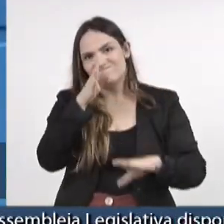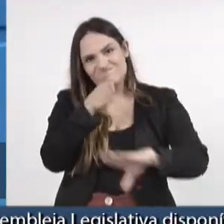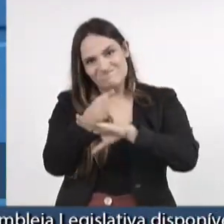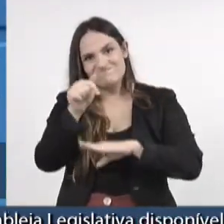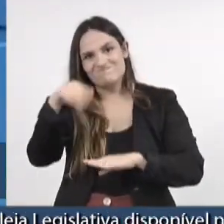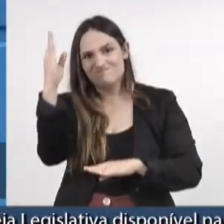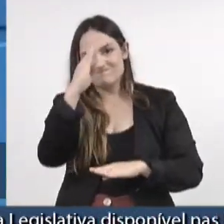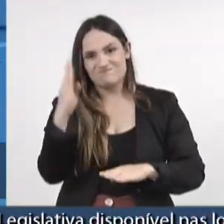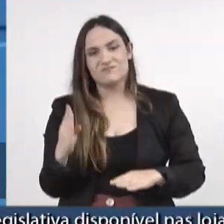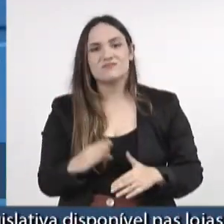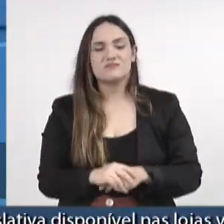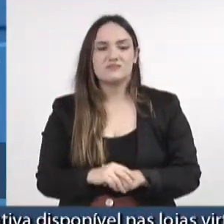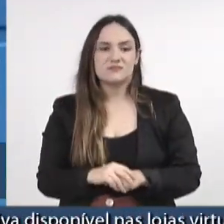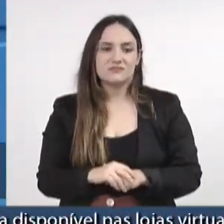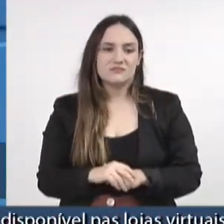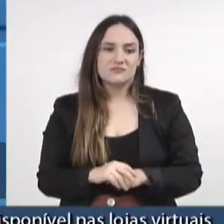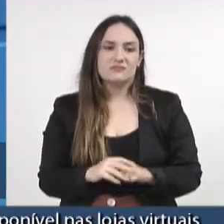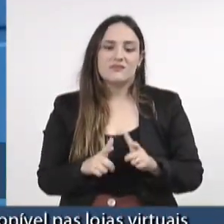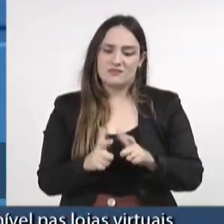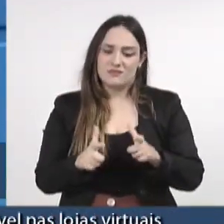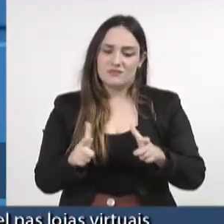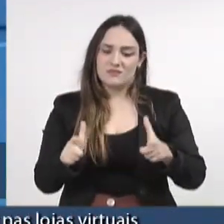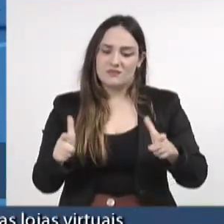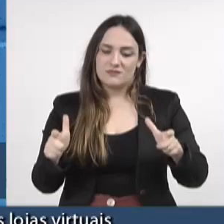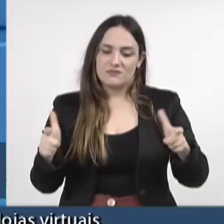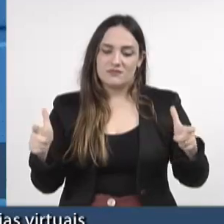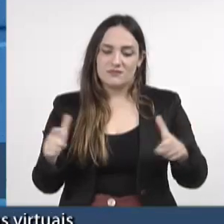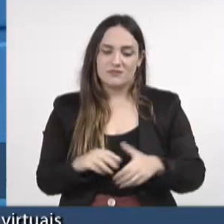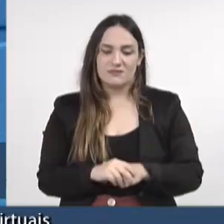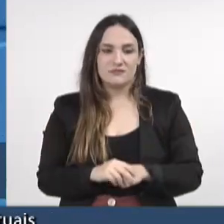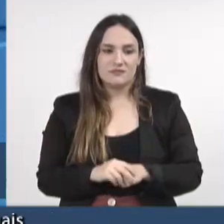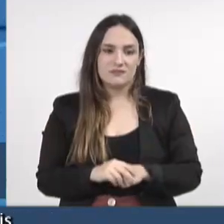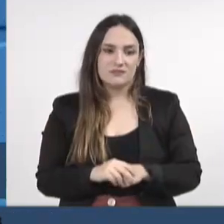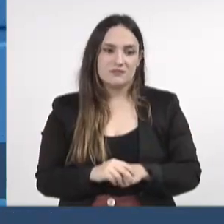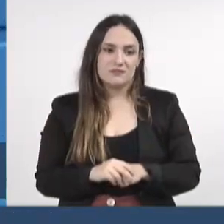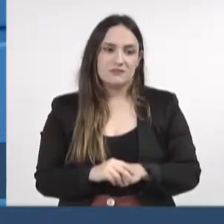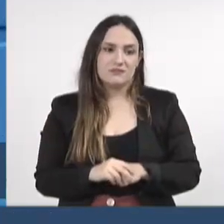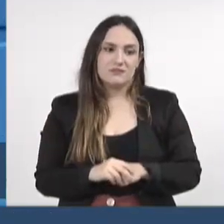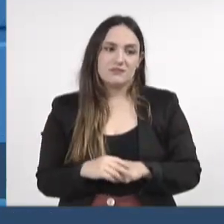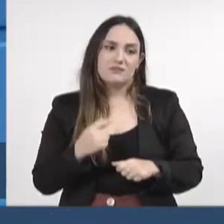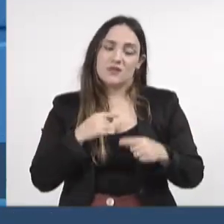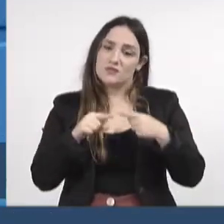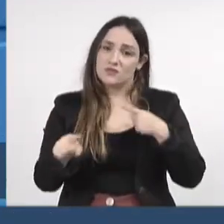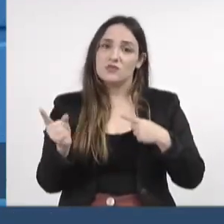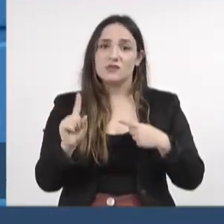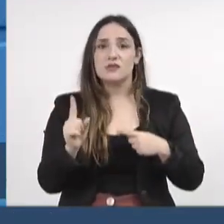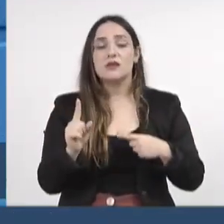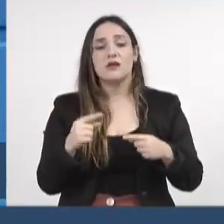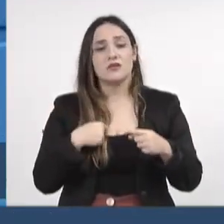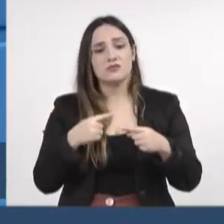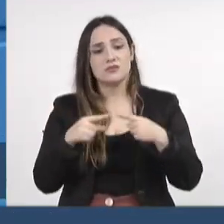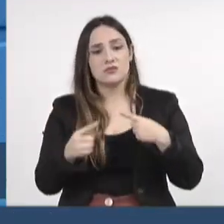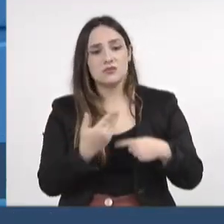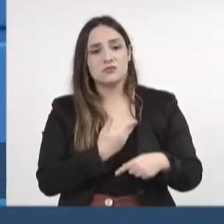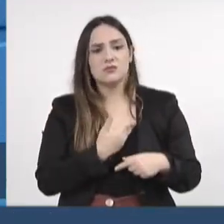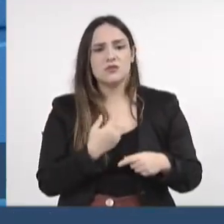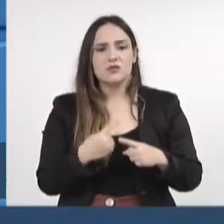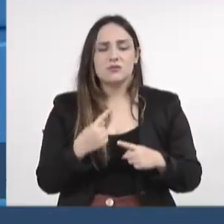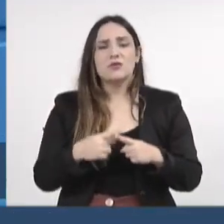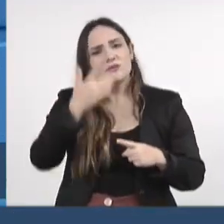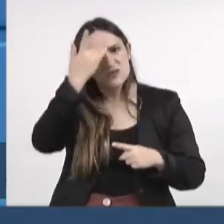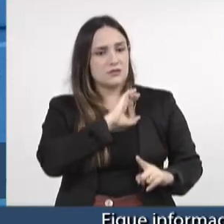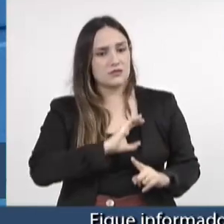da República de todos, inclusive do setor que sustenta esse Brasil de pé, que é o setor produtivo, que Vossa Excelência está brilhantemente